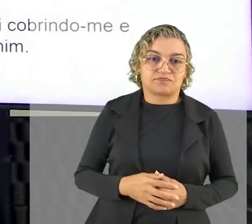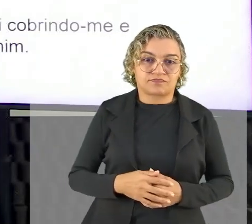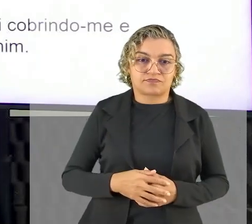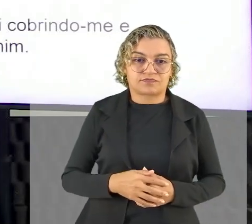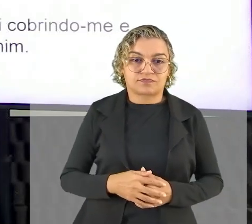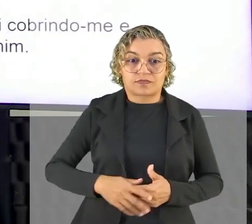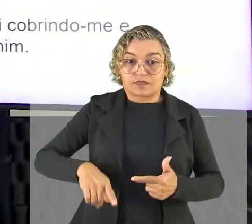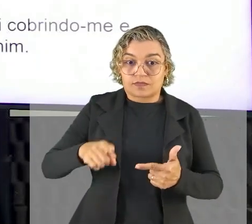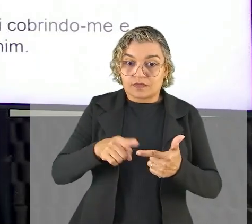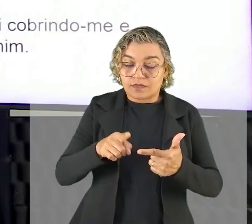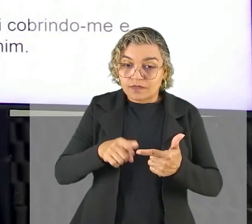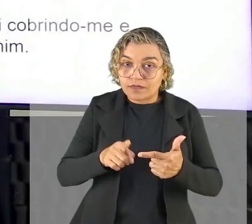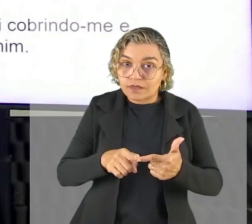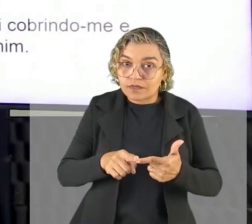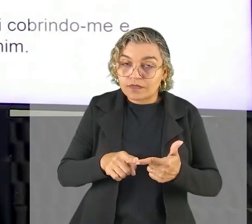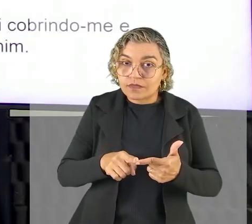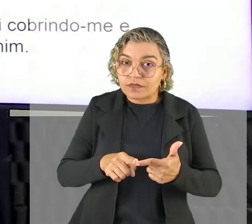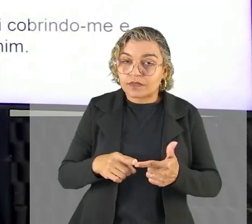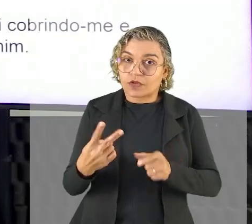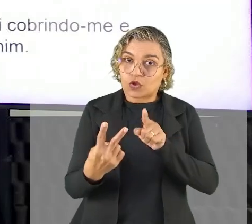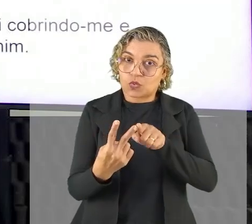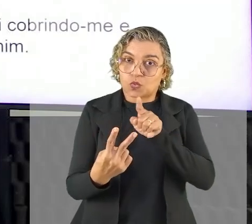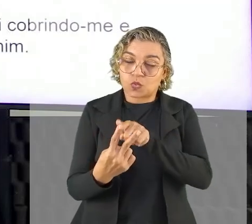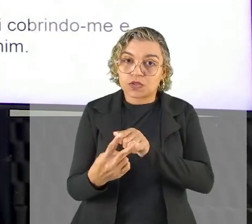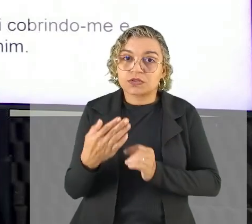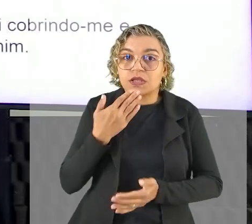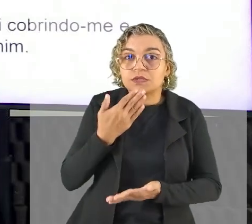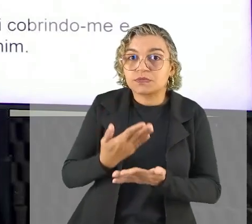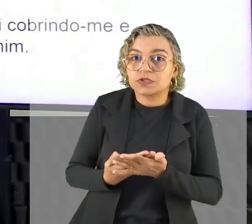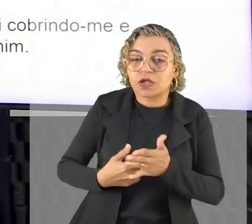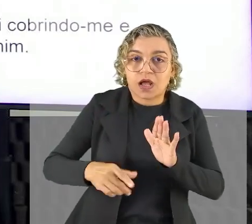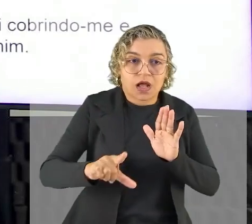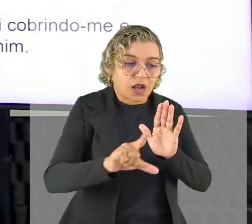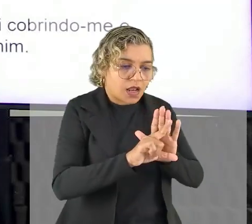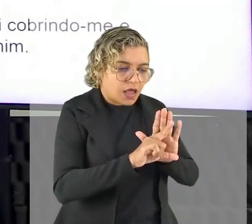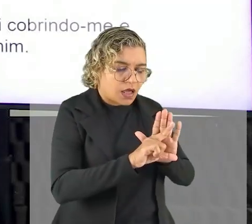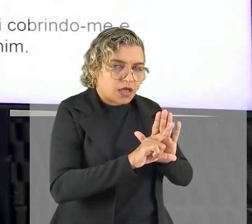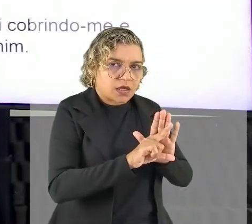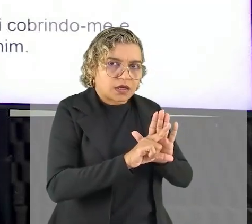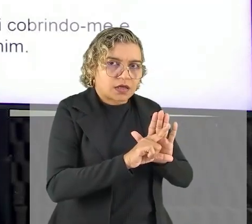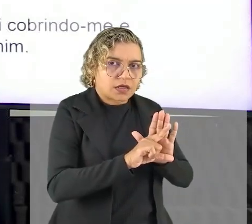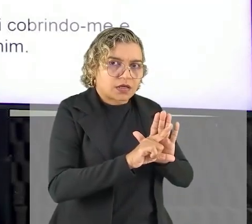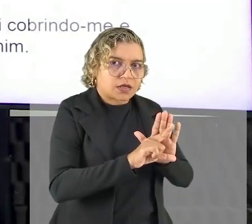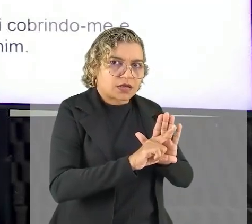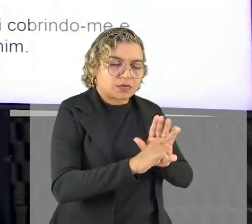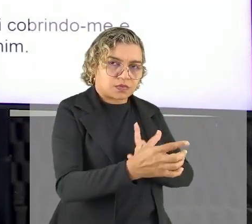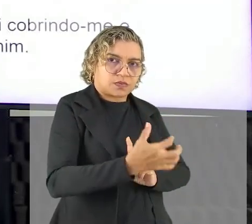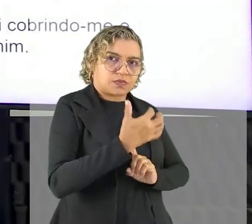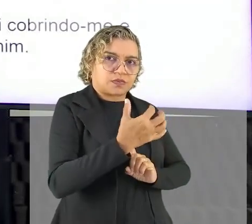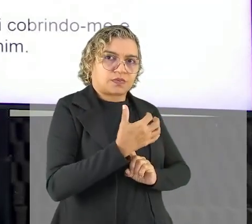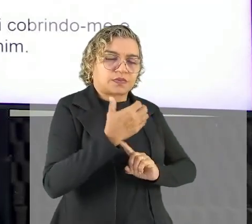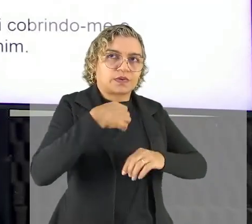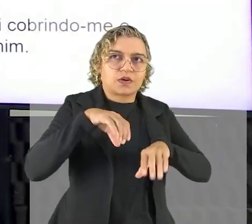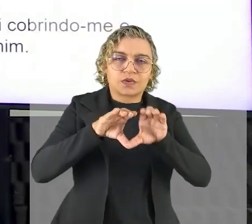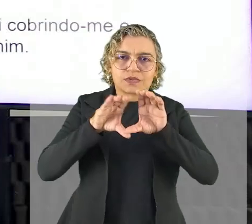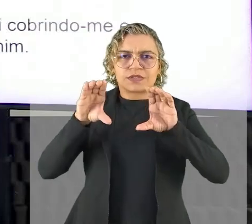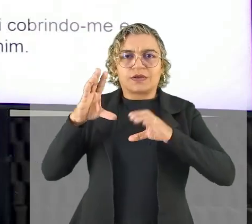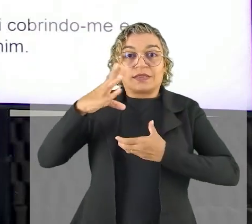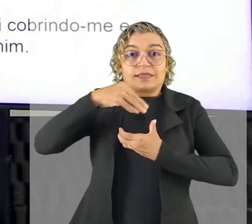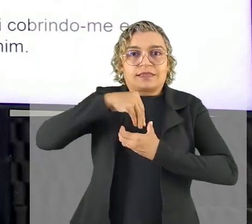seguinte: duas coisas me admiram, que é a lei cobrindo-me e o céu estrelado dentro de